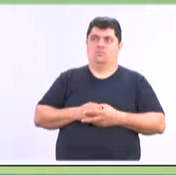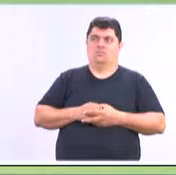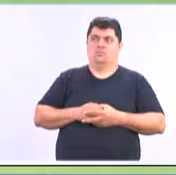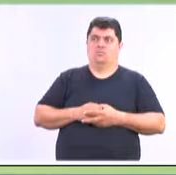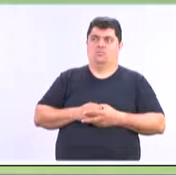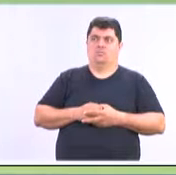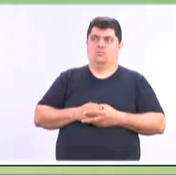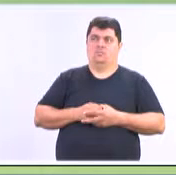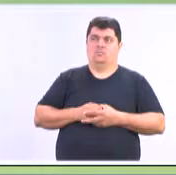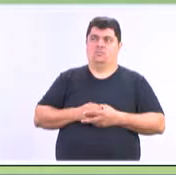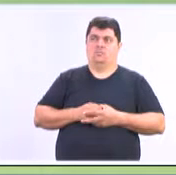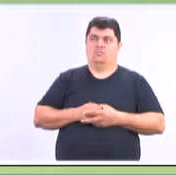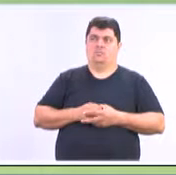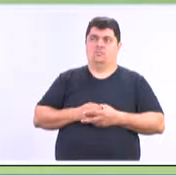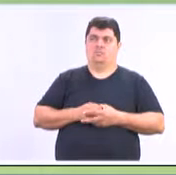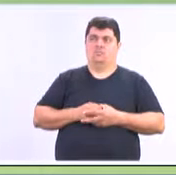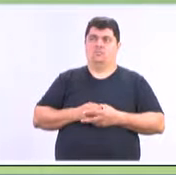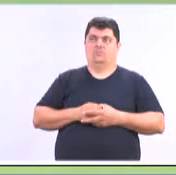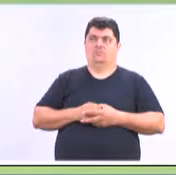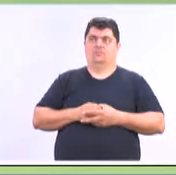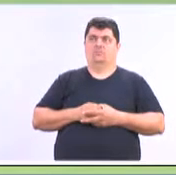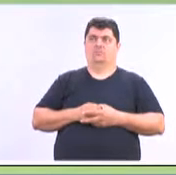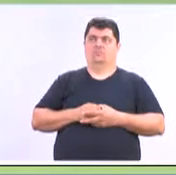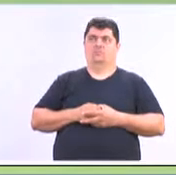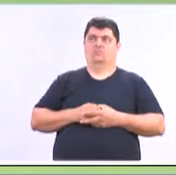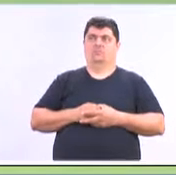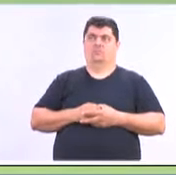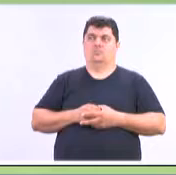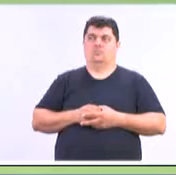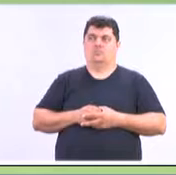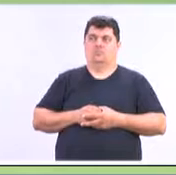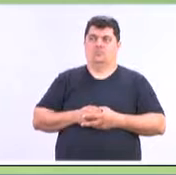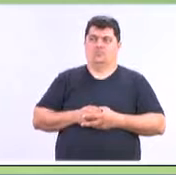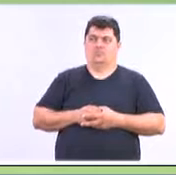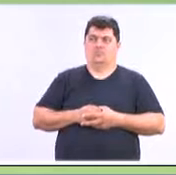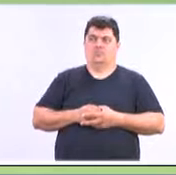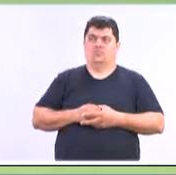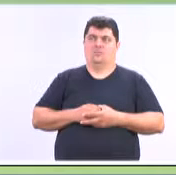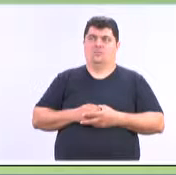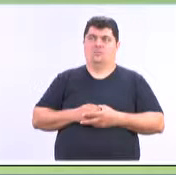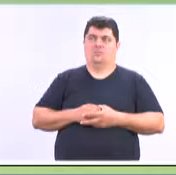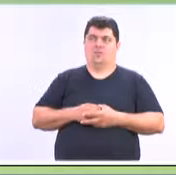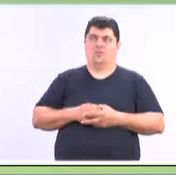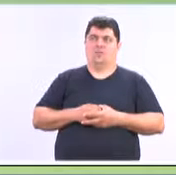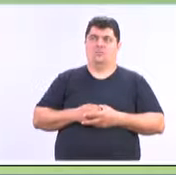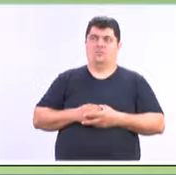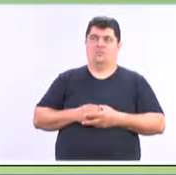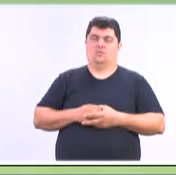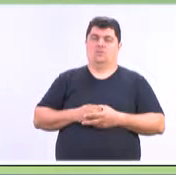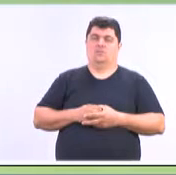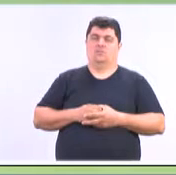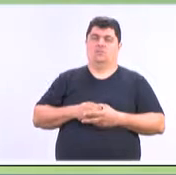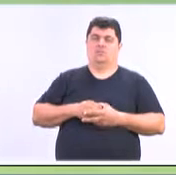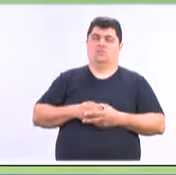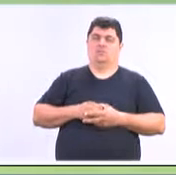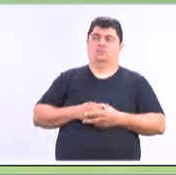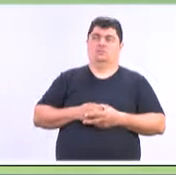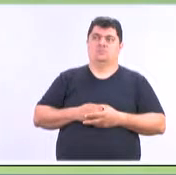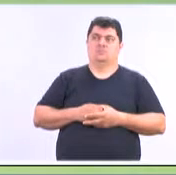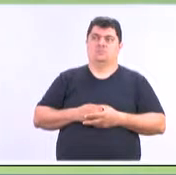né? A segunda aqui é não circulante. Aqui também aqui é